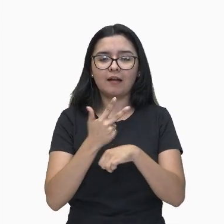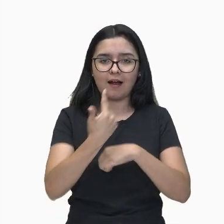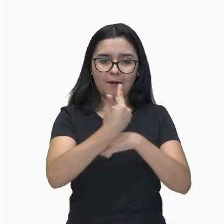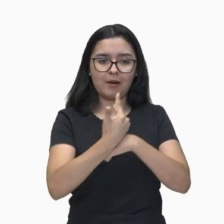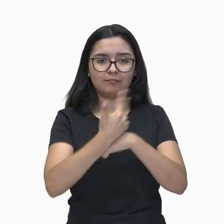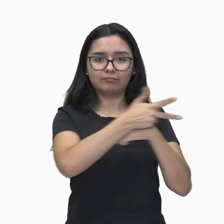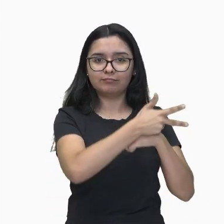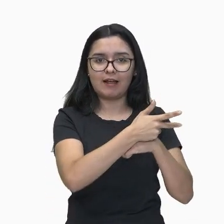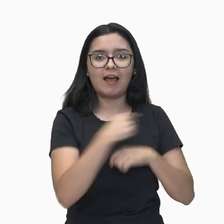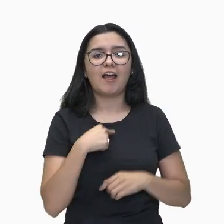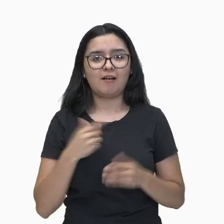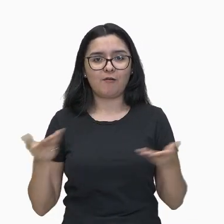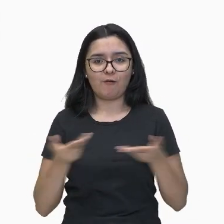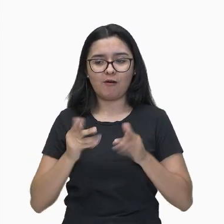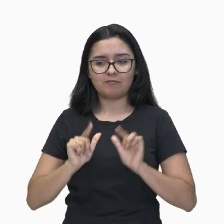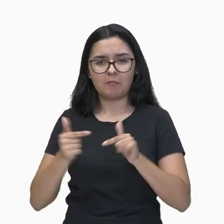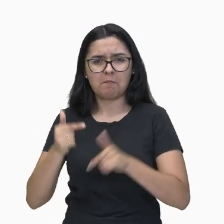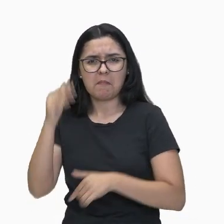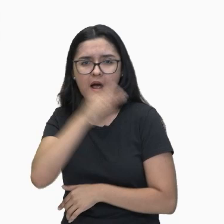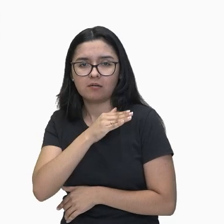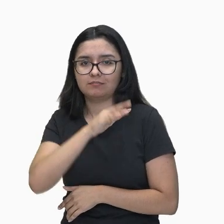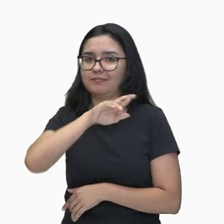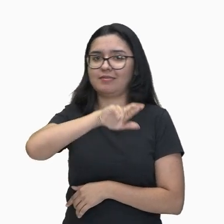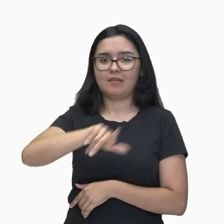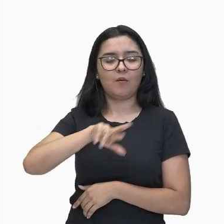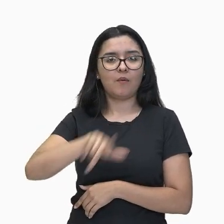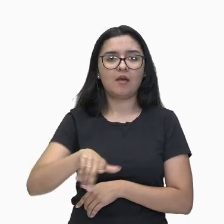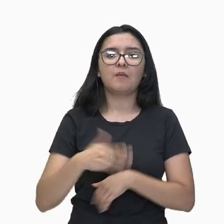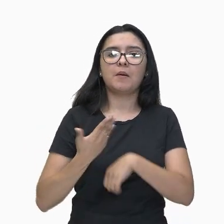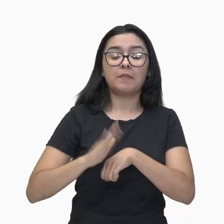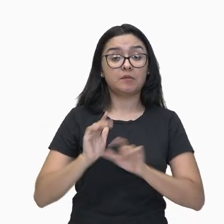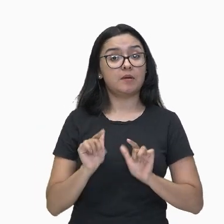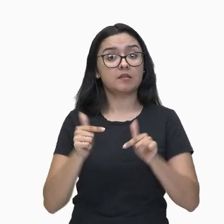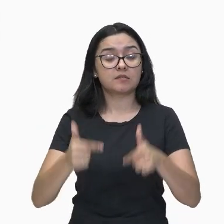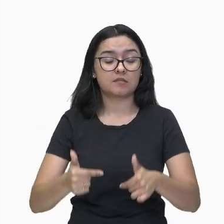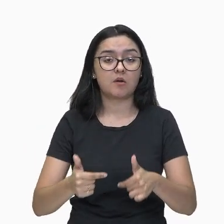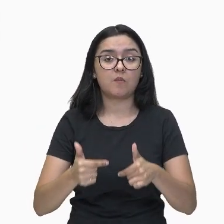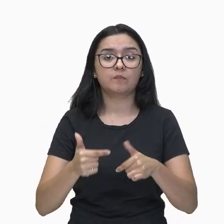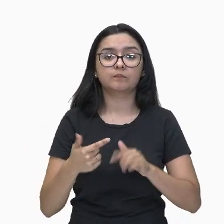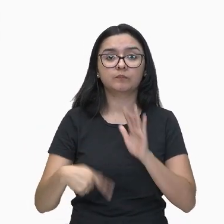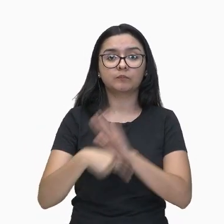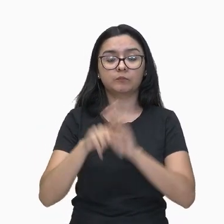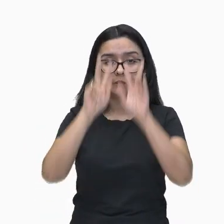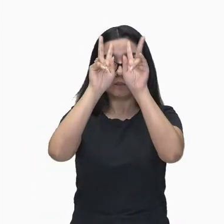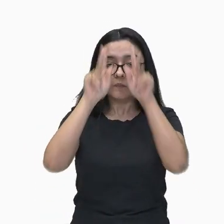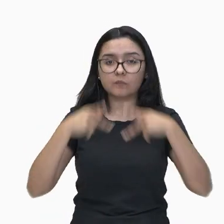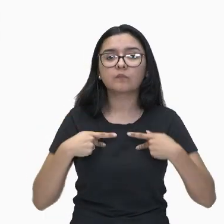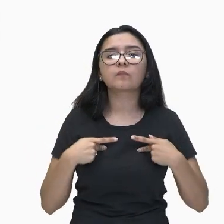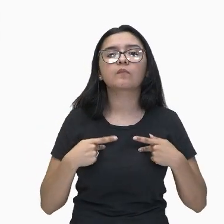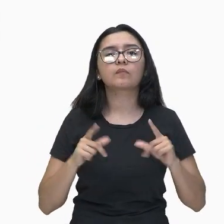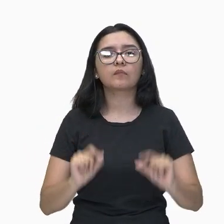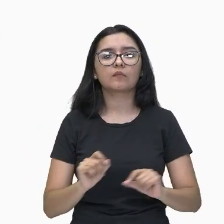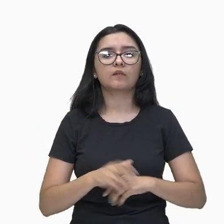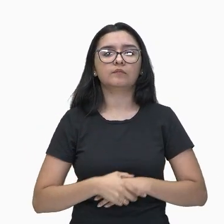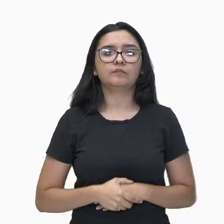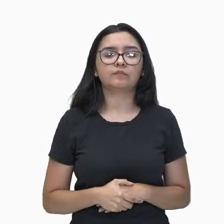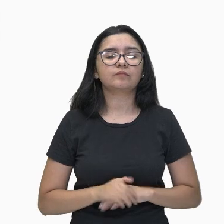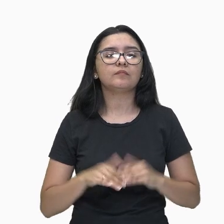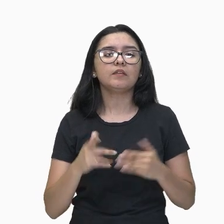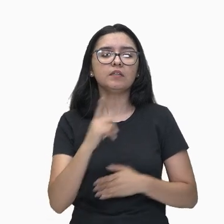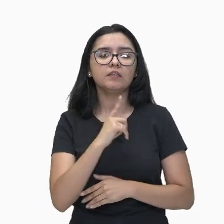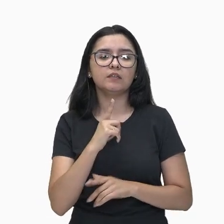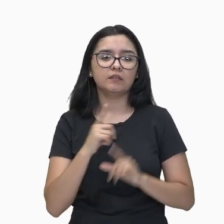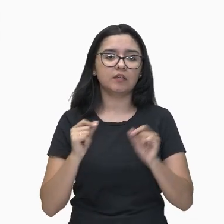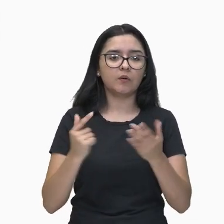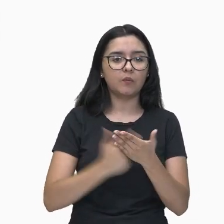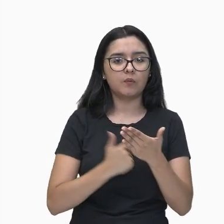agir mal. Ele vai dizer que não, é uma prática, é uma ação. Então, ele tem uma obra chamada